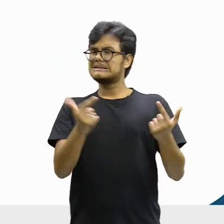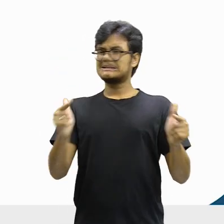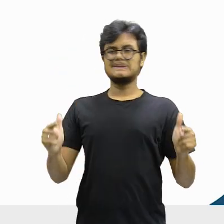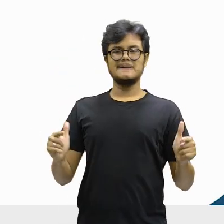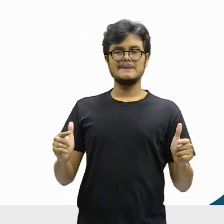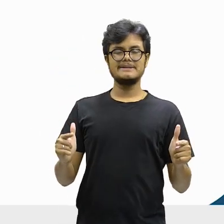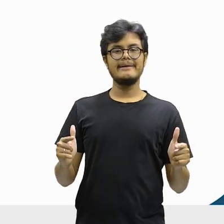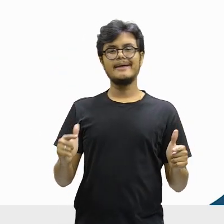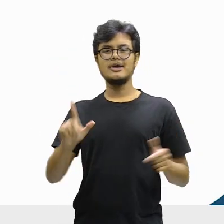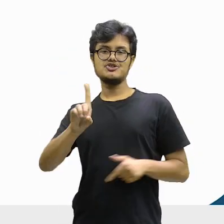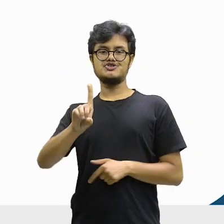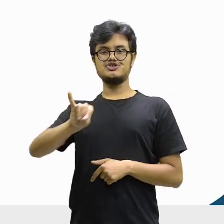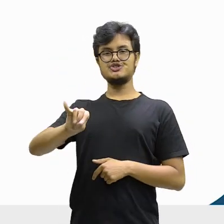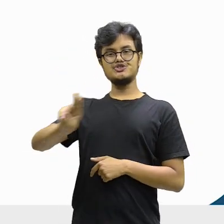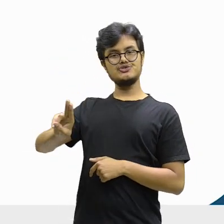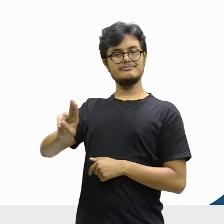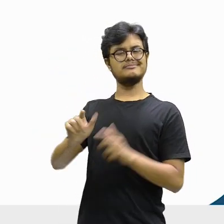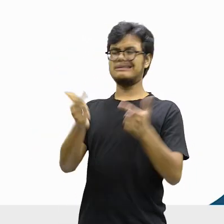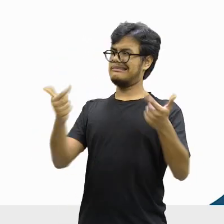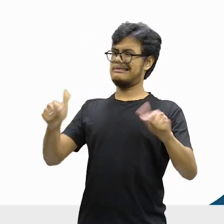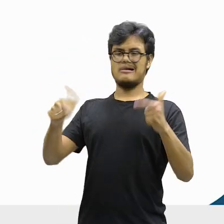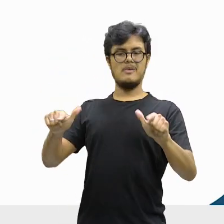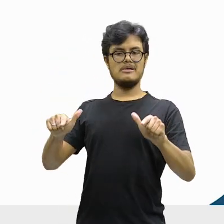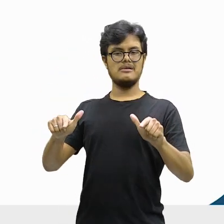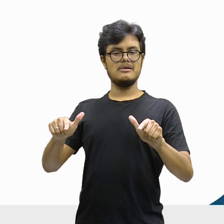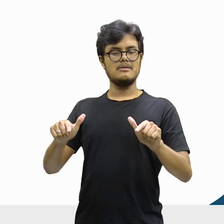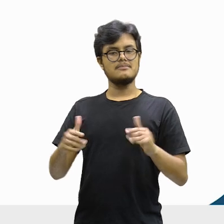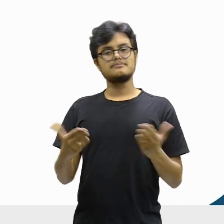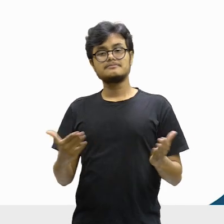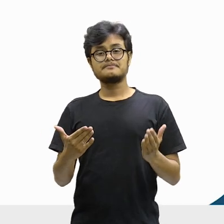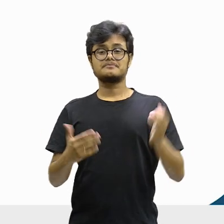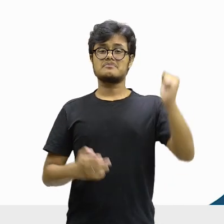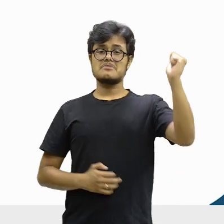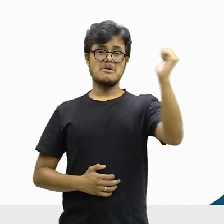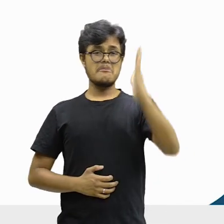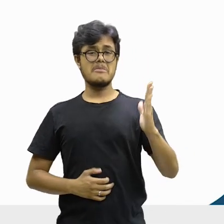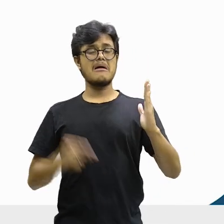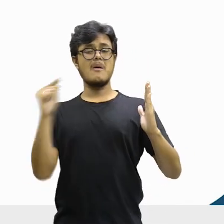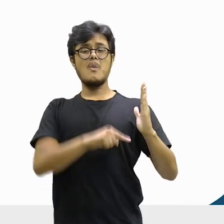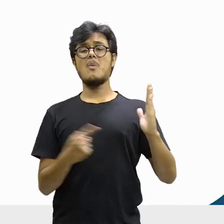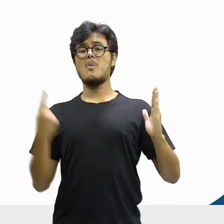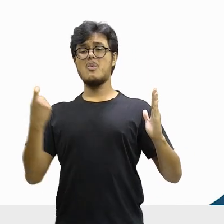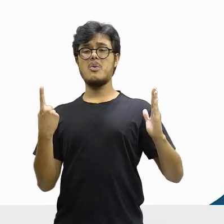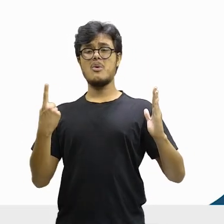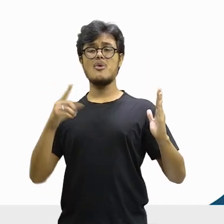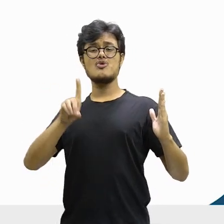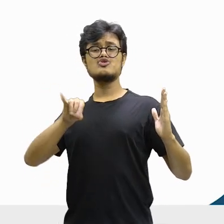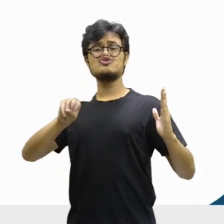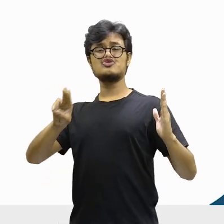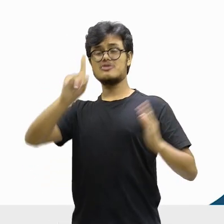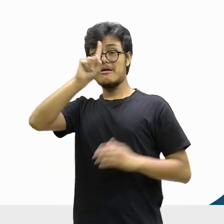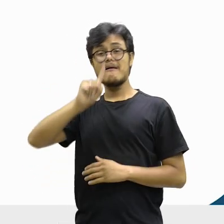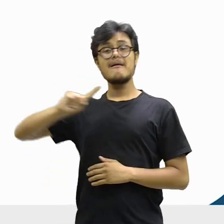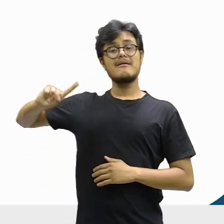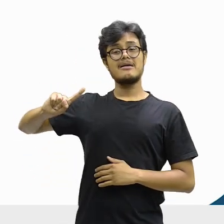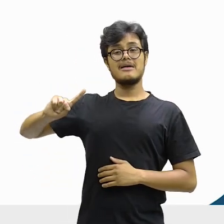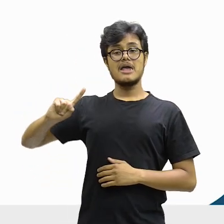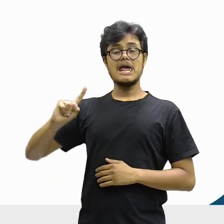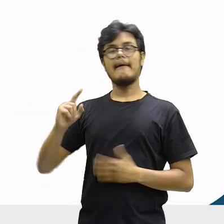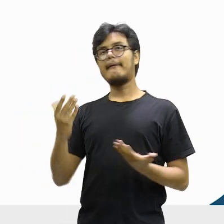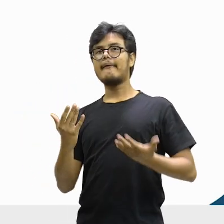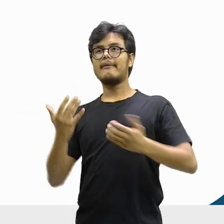dispositivos intrauterinos, que é o famoso DIU. No Brasil, o único DIU disponível gratuitamente é o DIU de